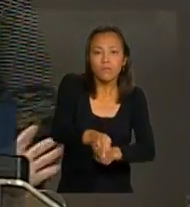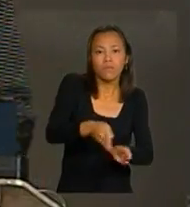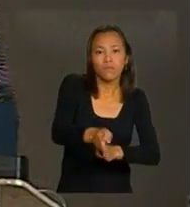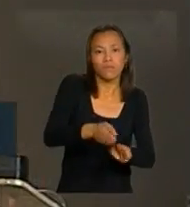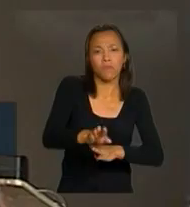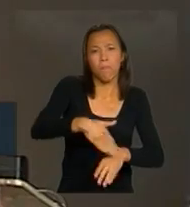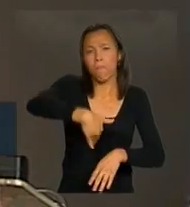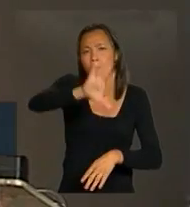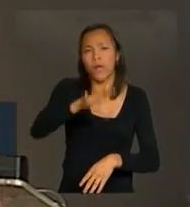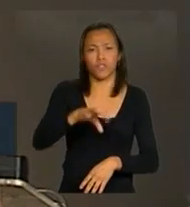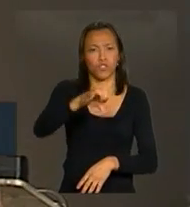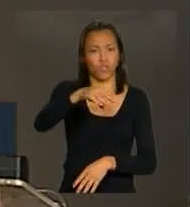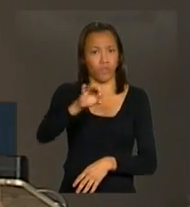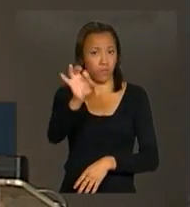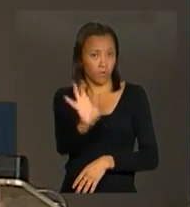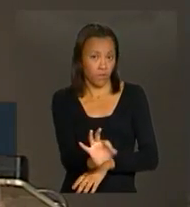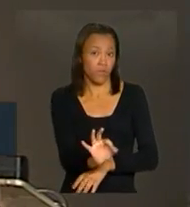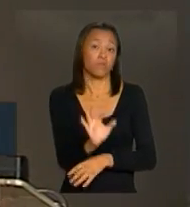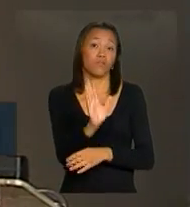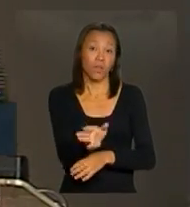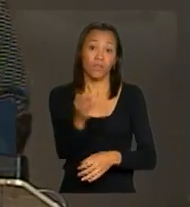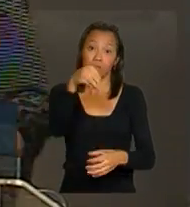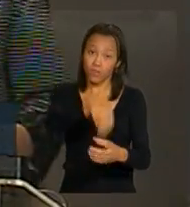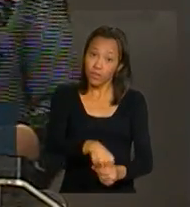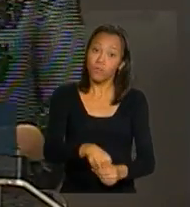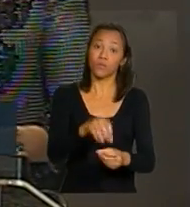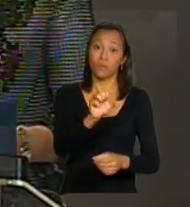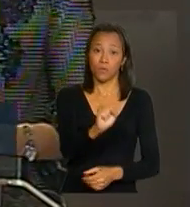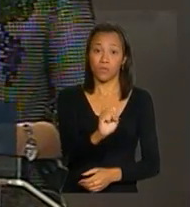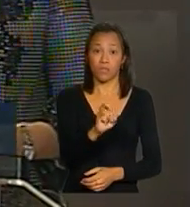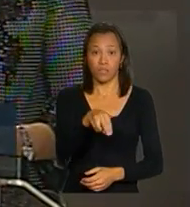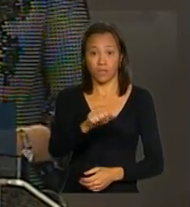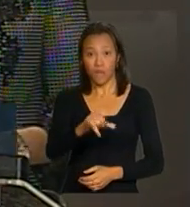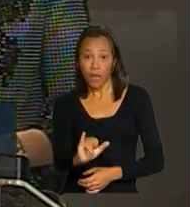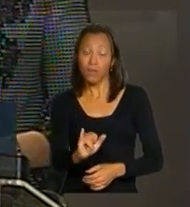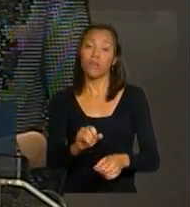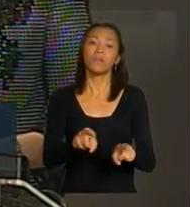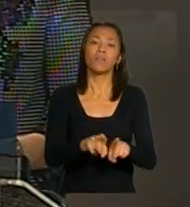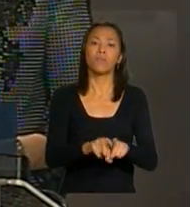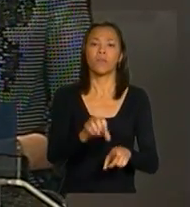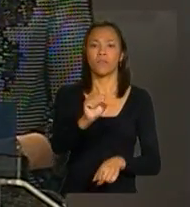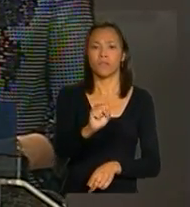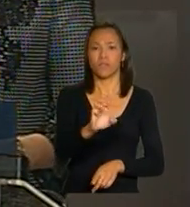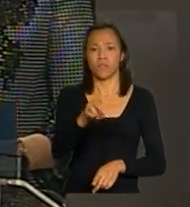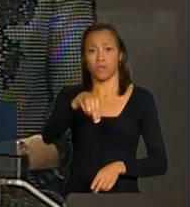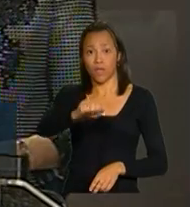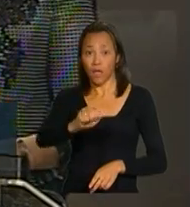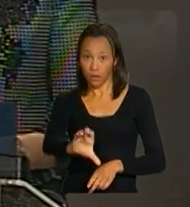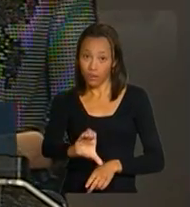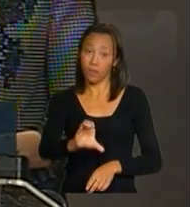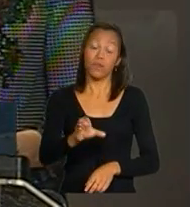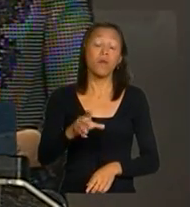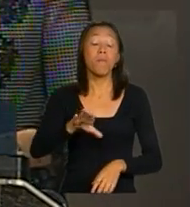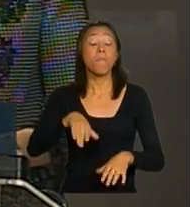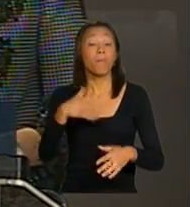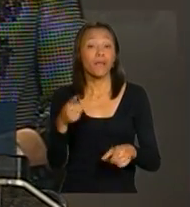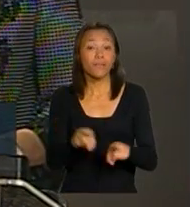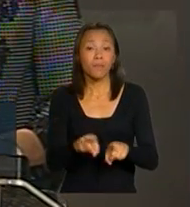de 90% deles no Sistema S. Para não deixar dúvidas sobre a